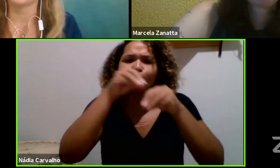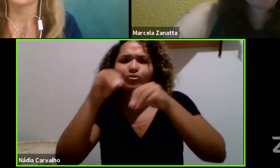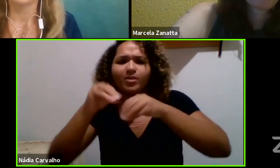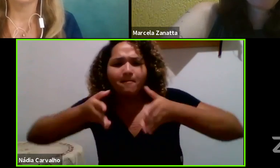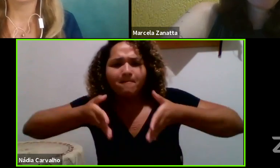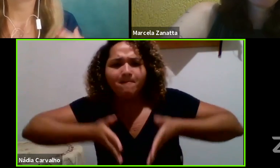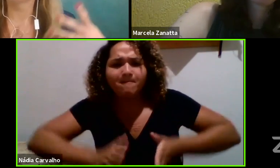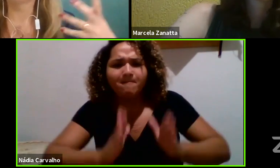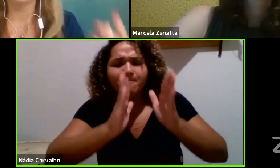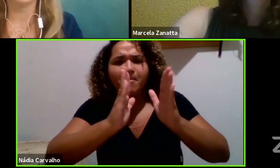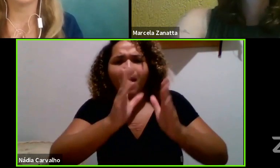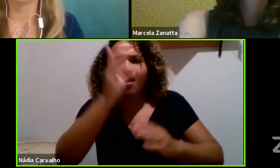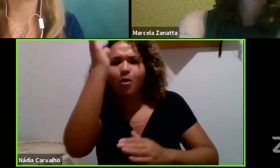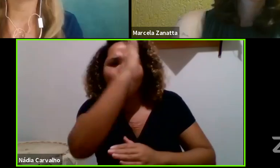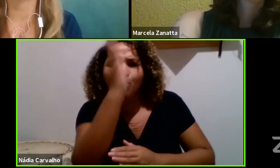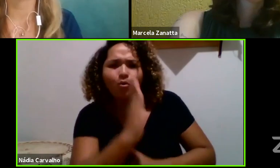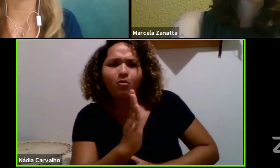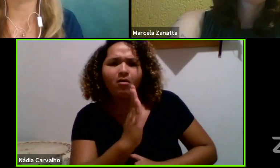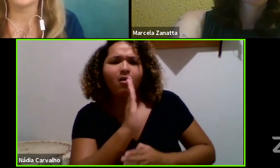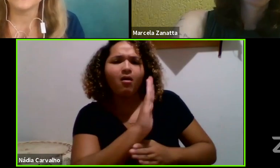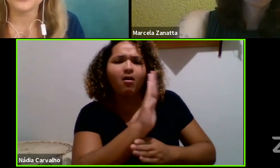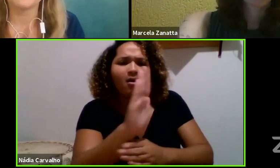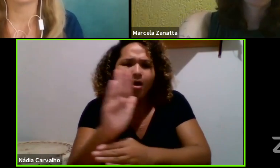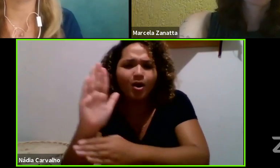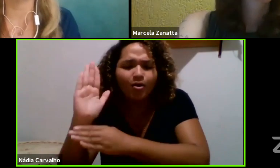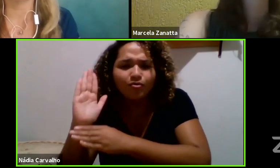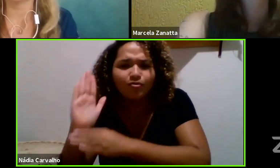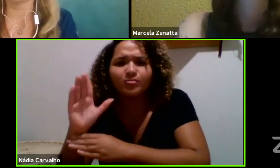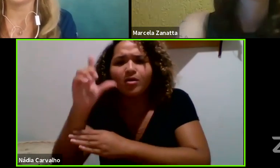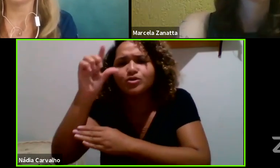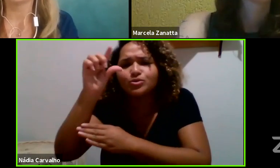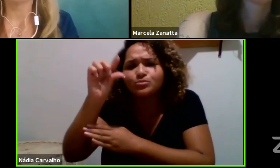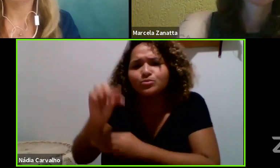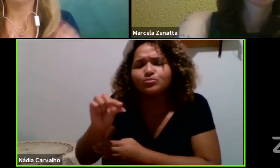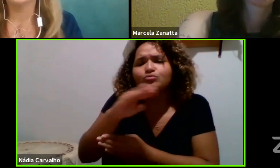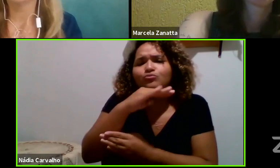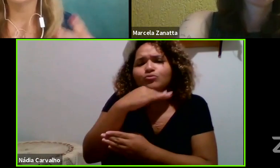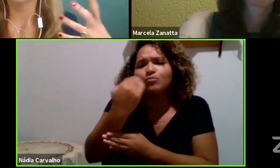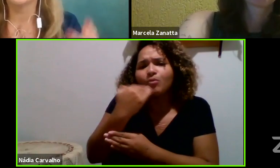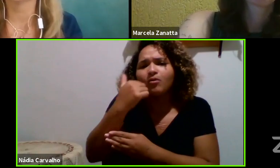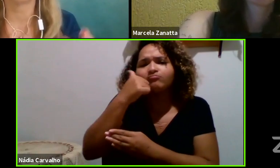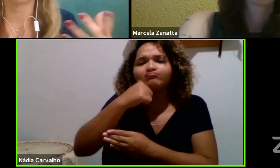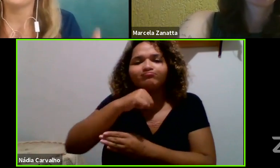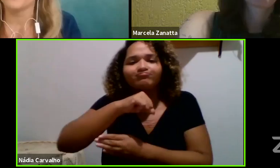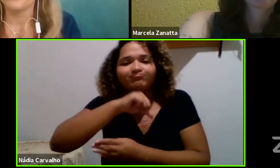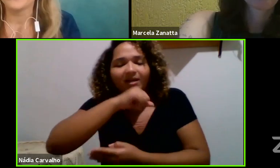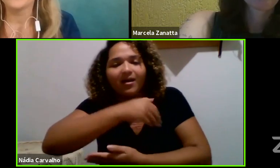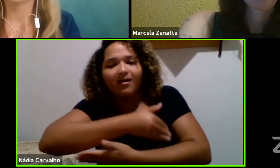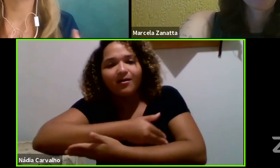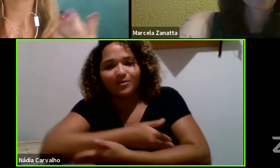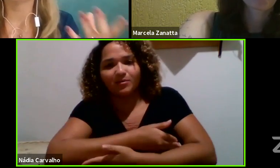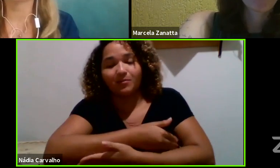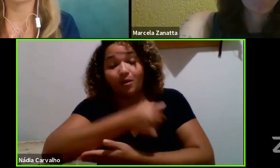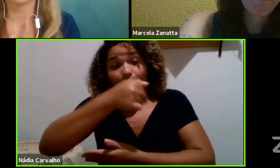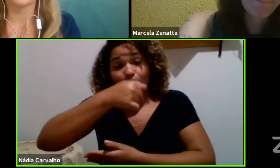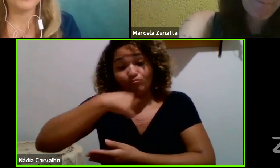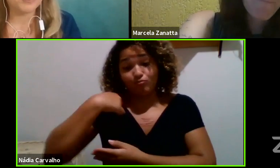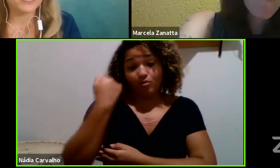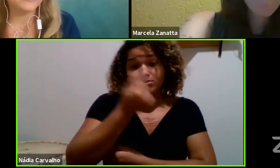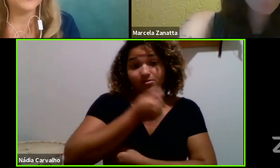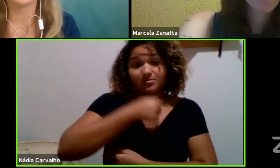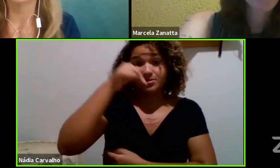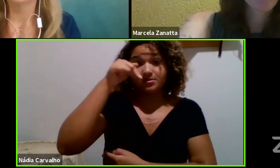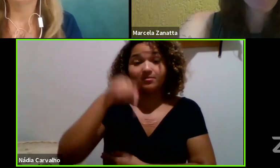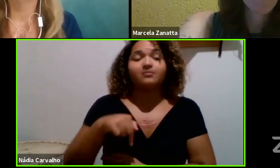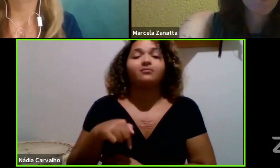no Brasil, contribuir com a redução de mortalidade materna e neonatal. Este é o nosso papel. Nós temos